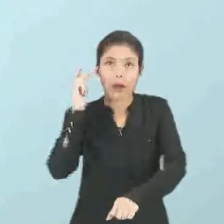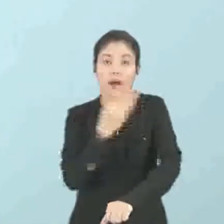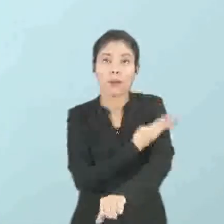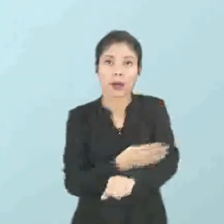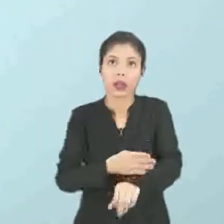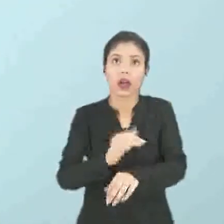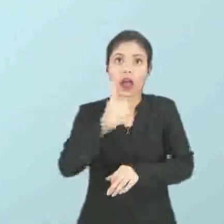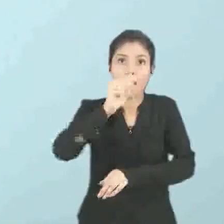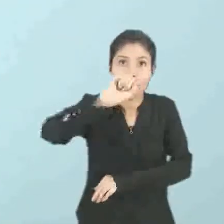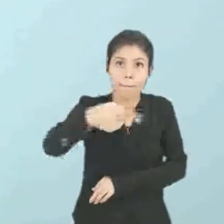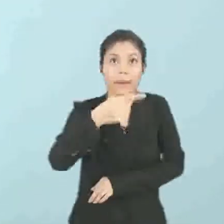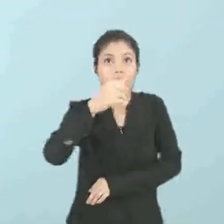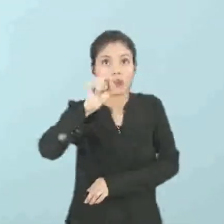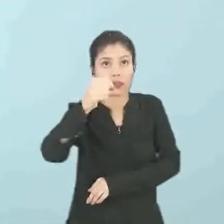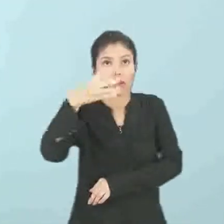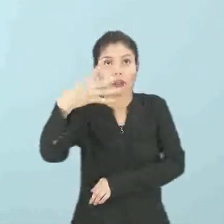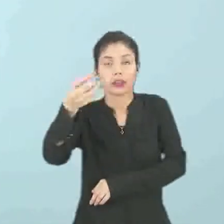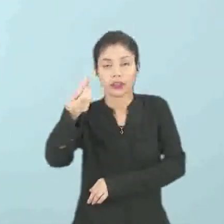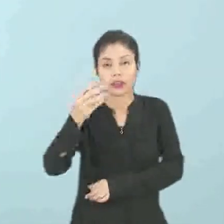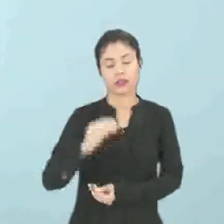1.846, quase o dobro.